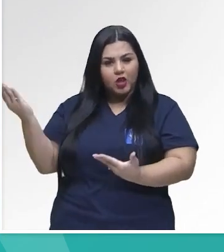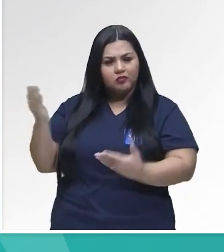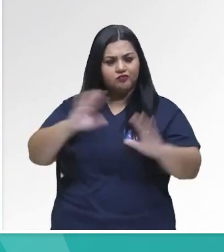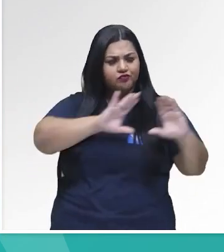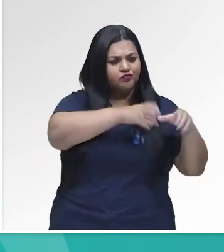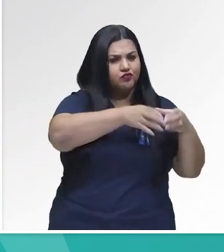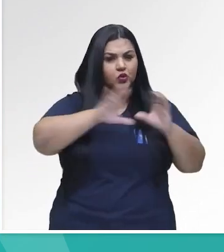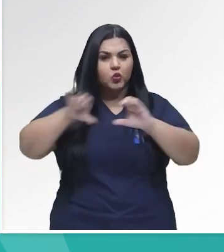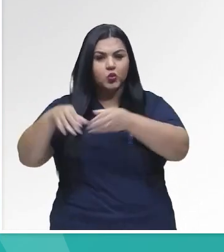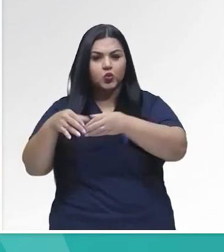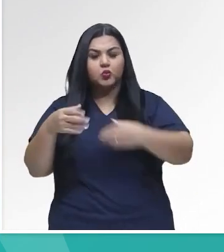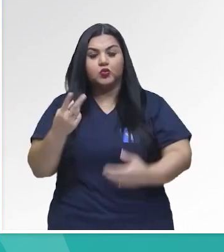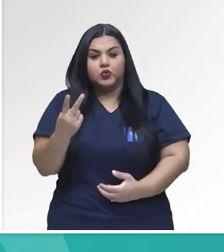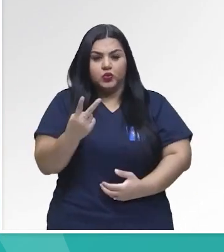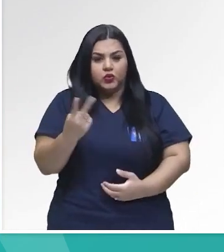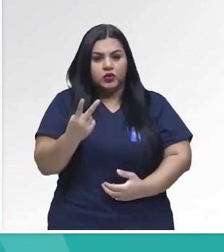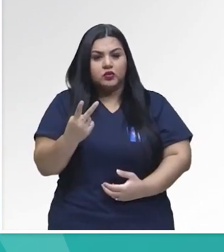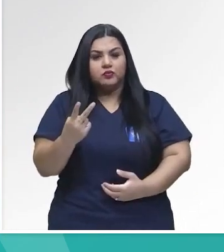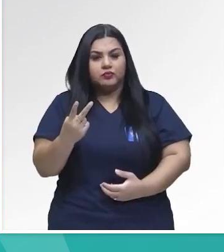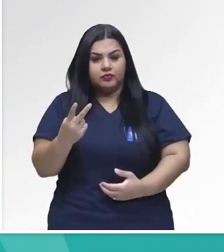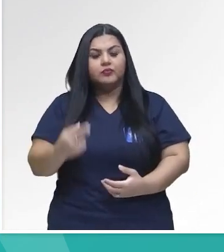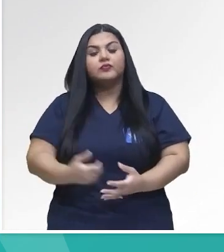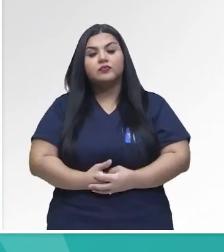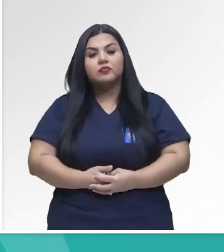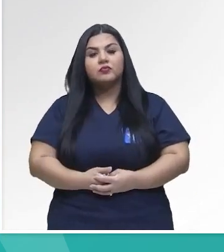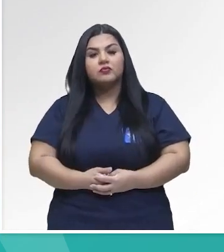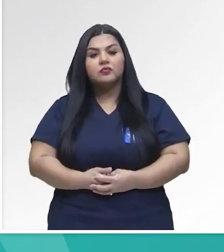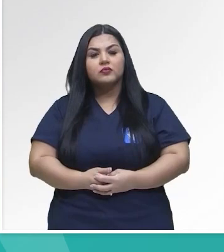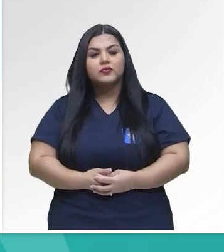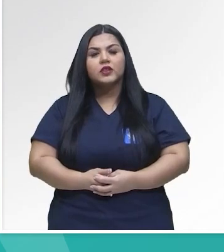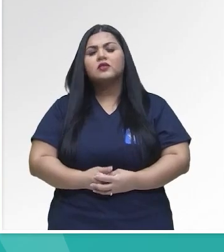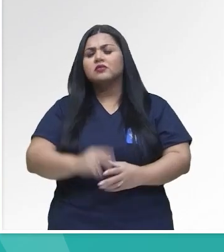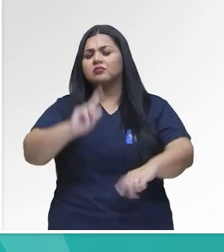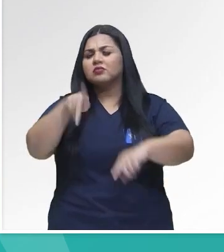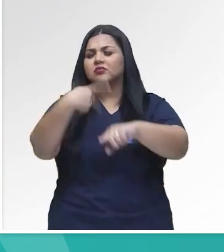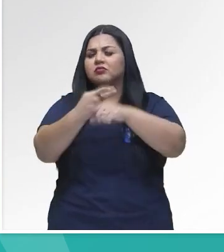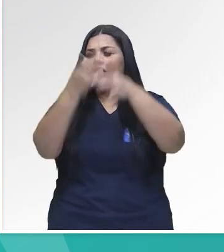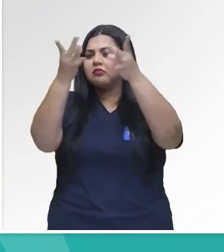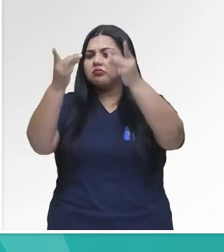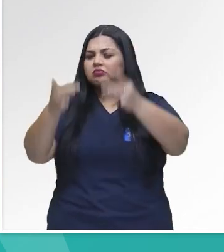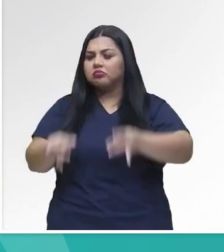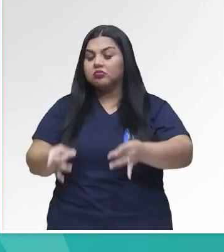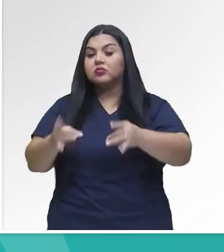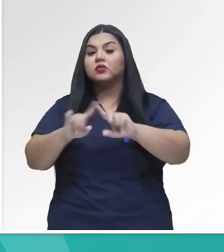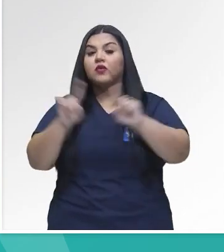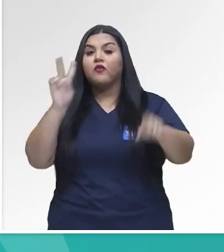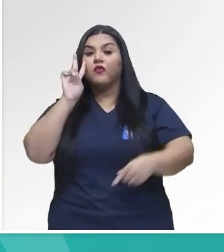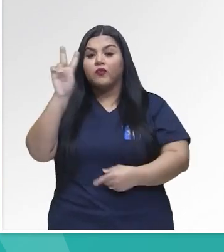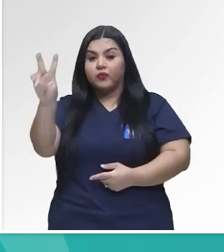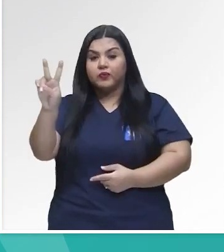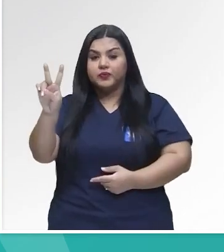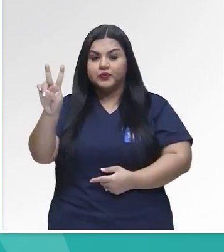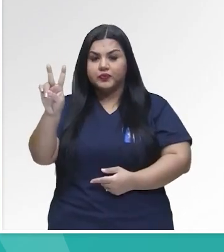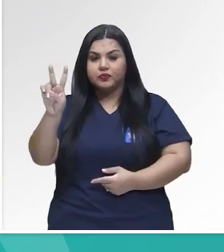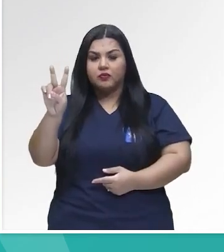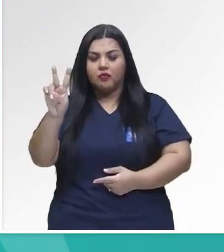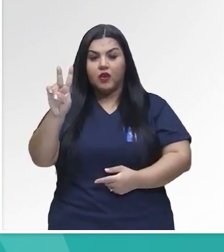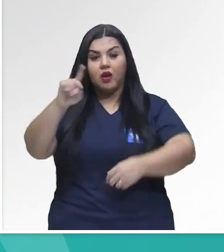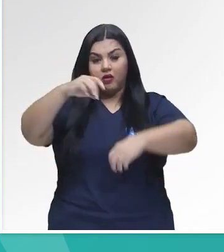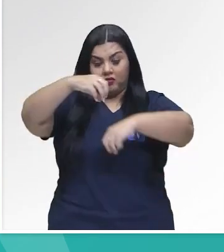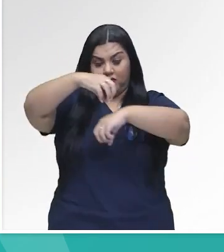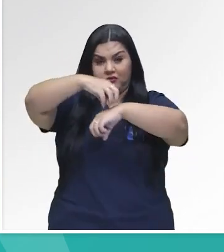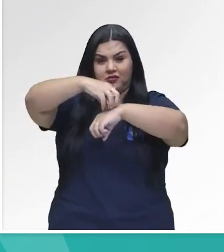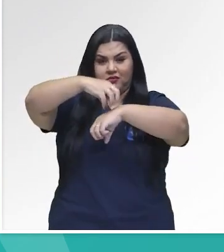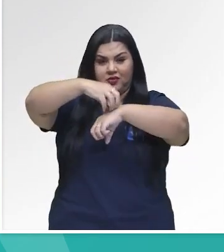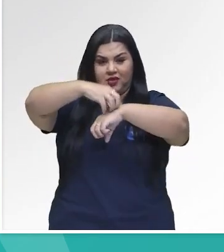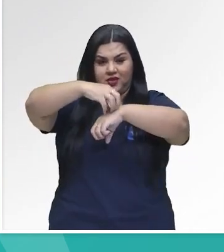exércitos. As peças da frente, nós vamos depois falar com mais detalhe, mas nós estamos vendo a infantaria, que são os